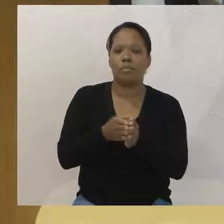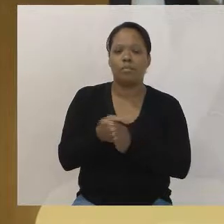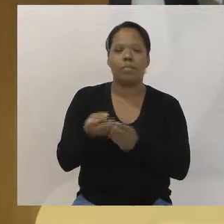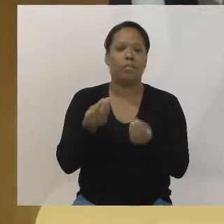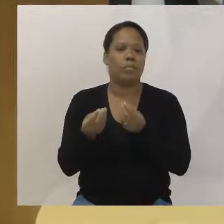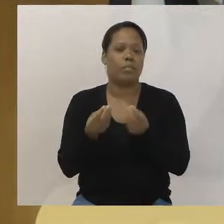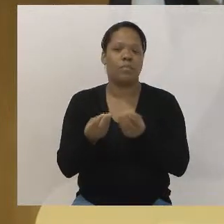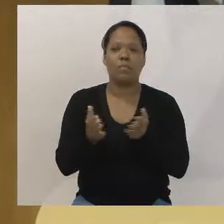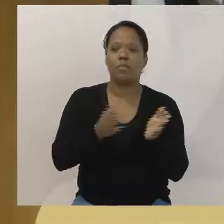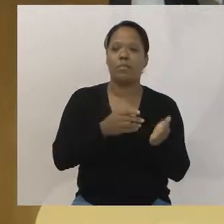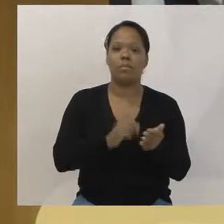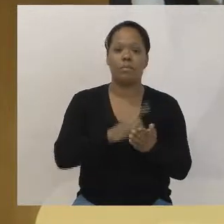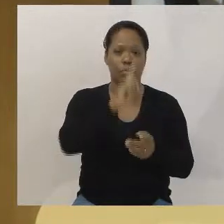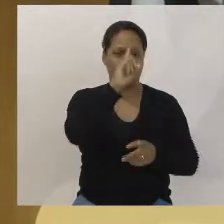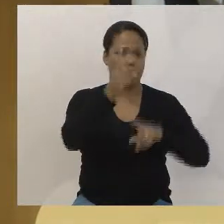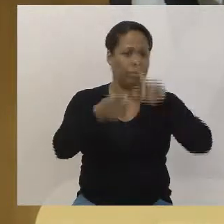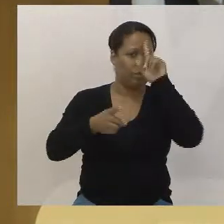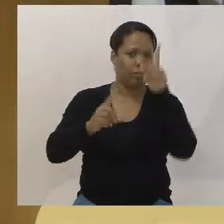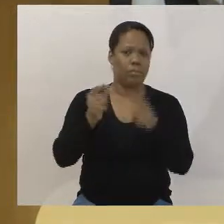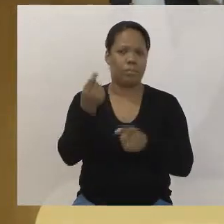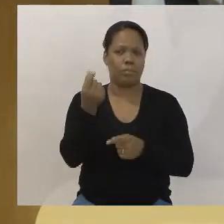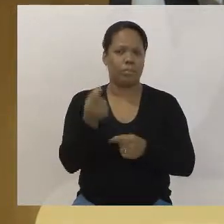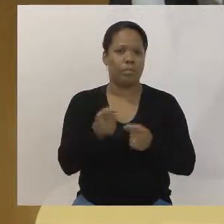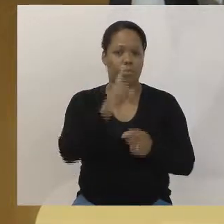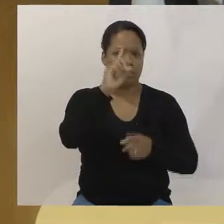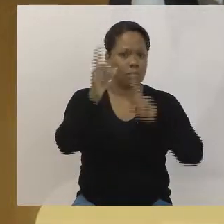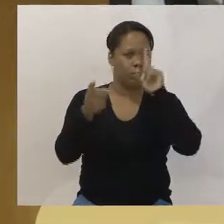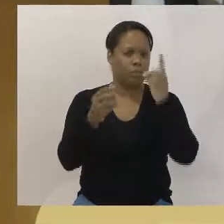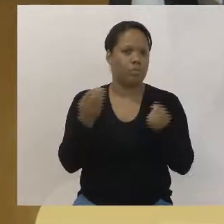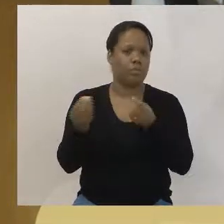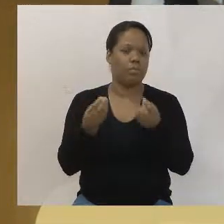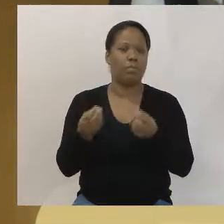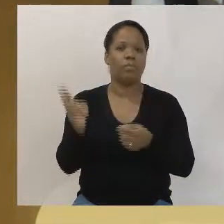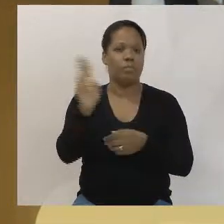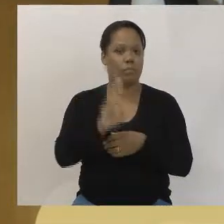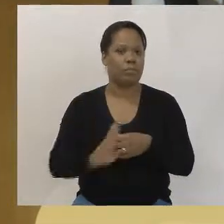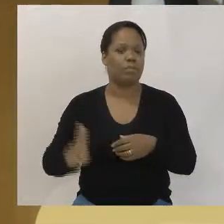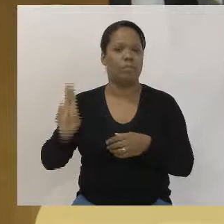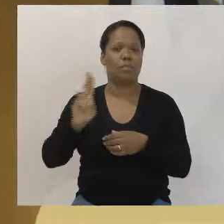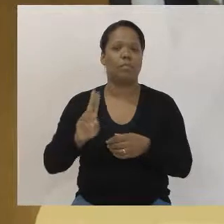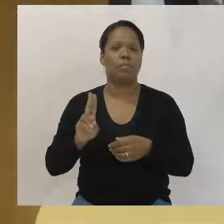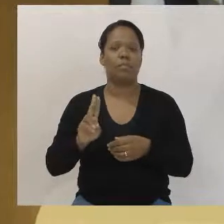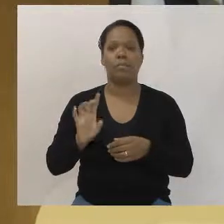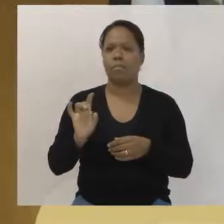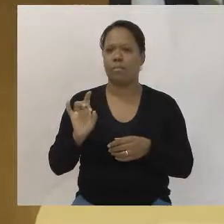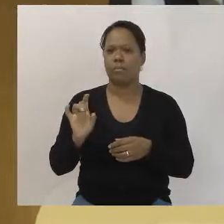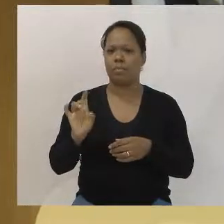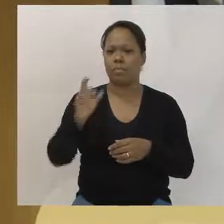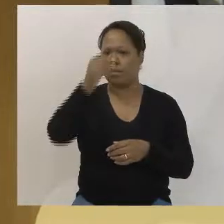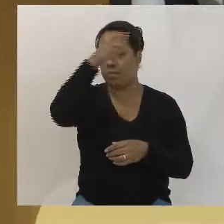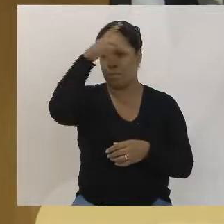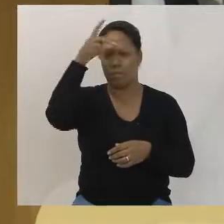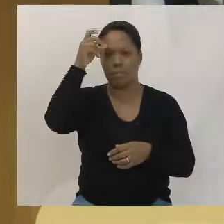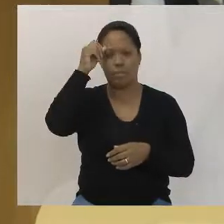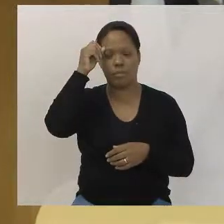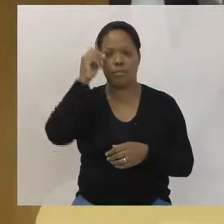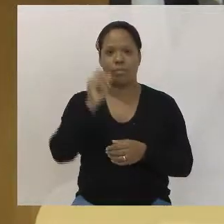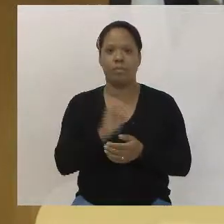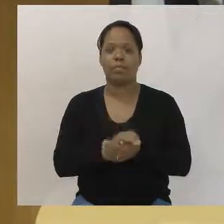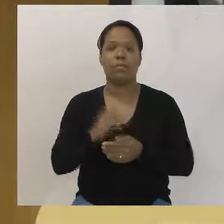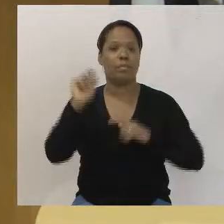rumos das finanças englobe saque não somente a prefeitura municipal de jacareí mas também a fundação